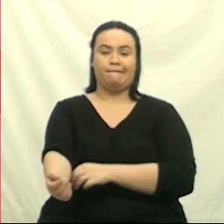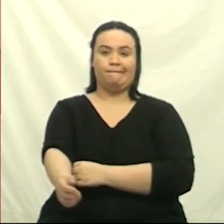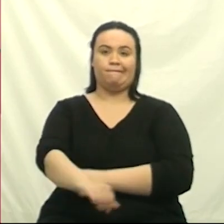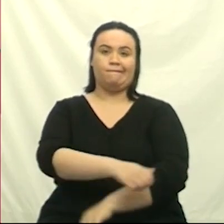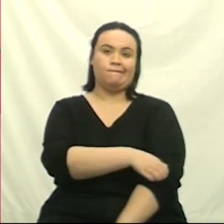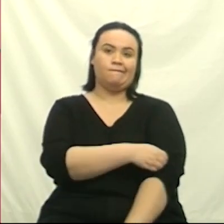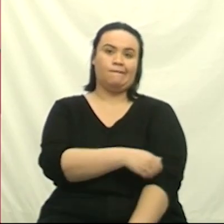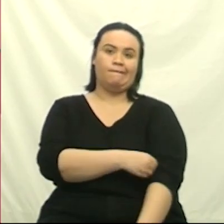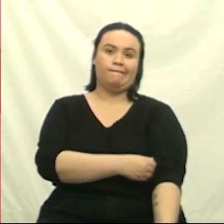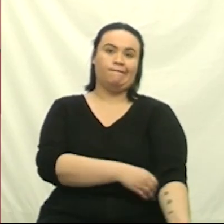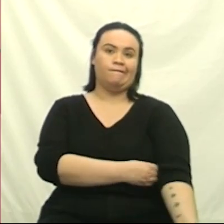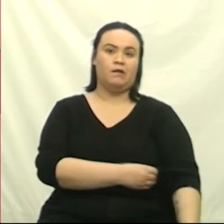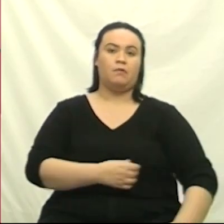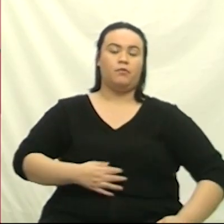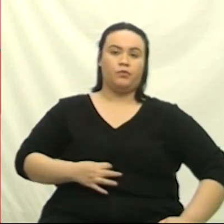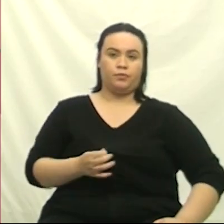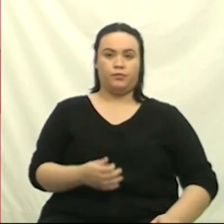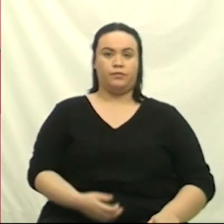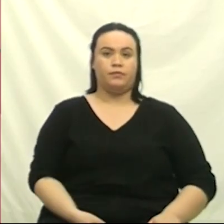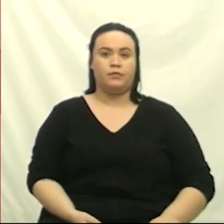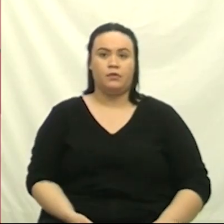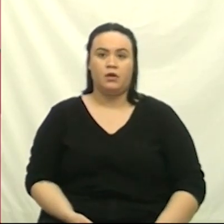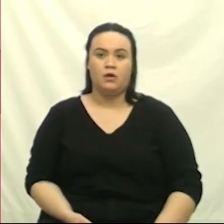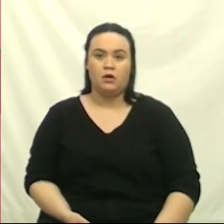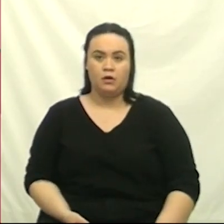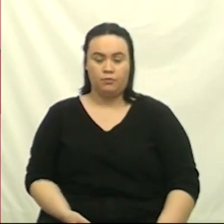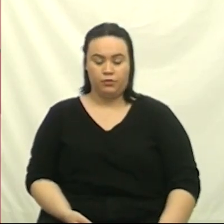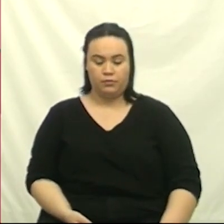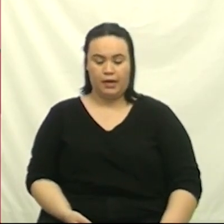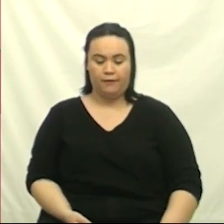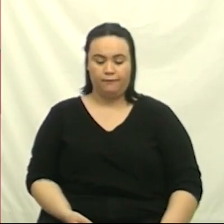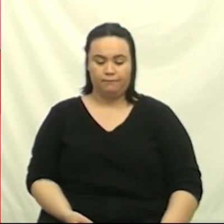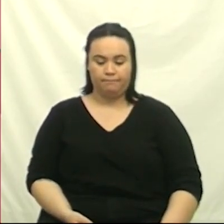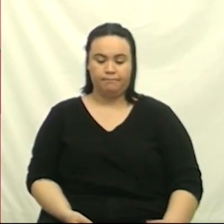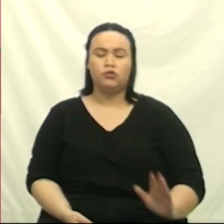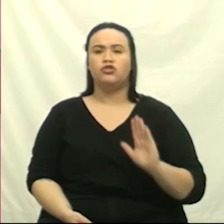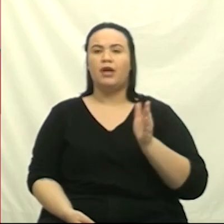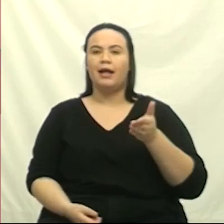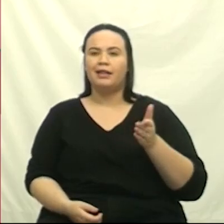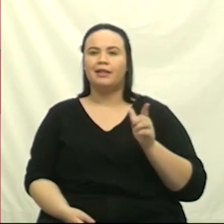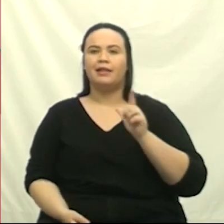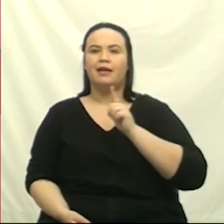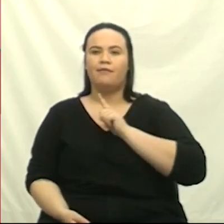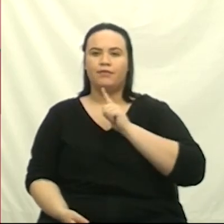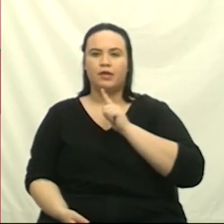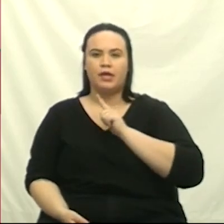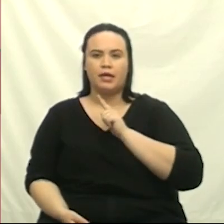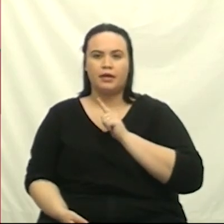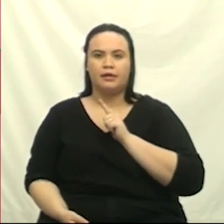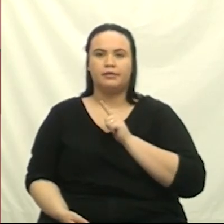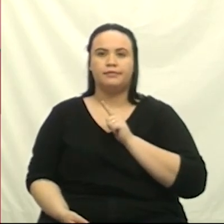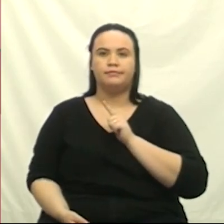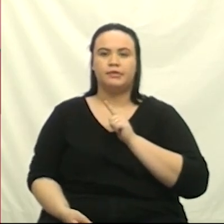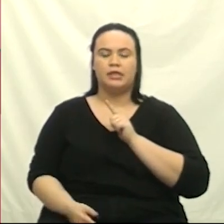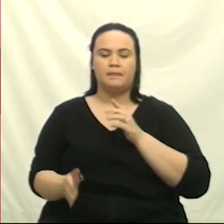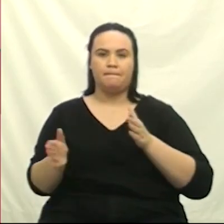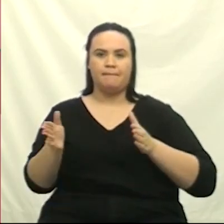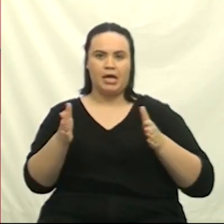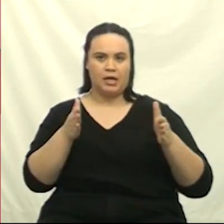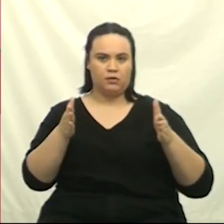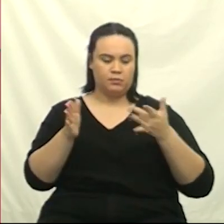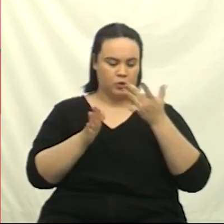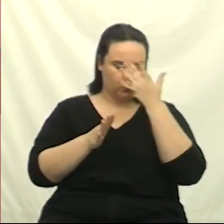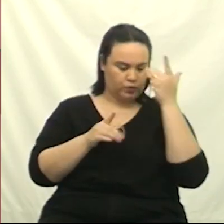com muita perspectiva de ser um retrocesso para a cidade além dos que a gente já teve e acompanhou no último período para os